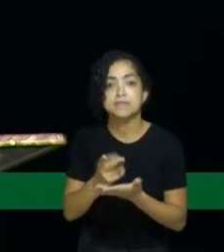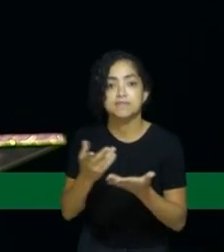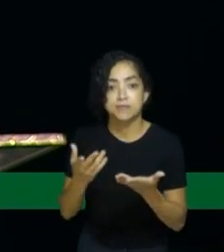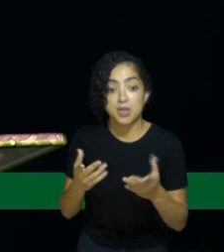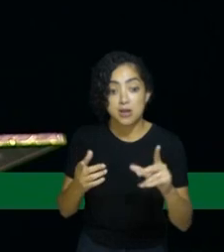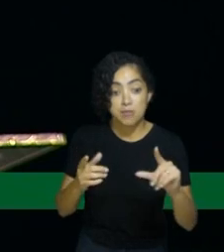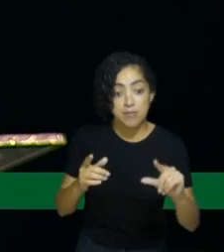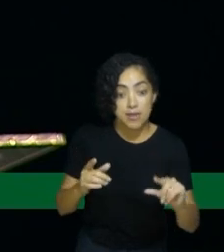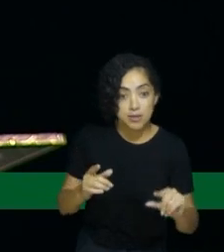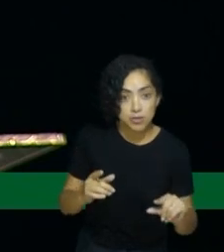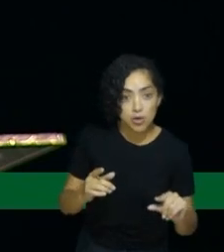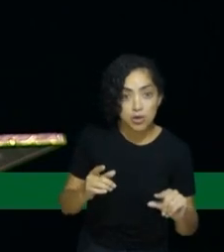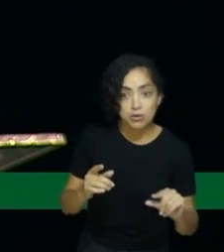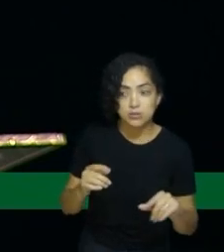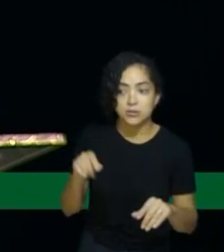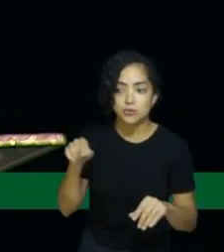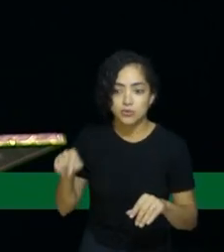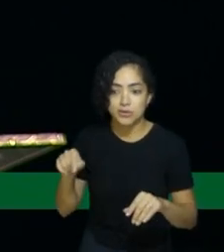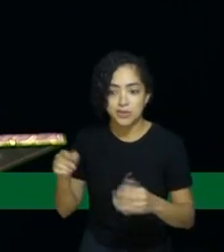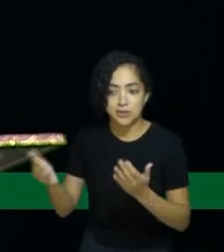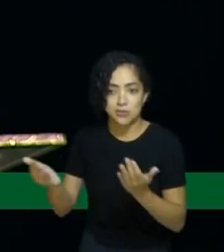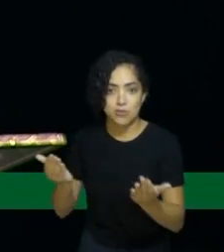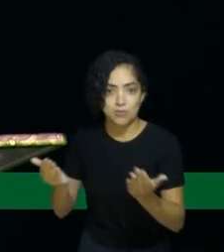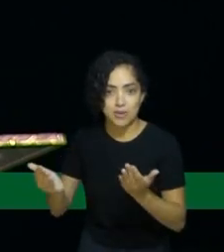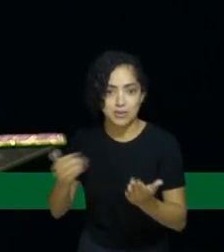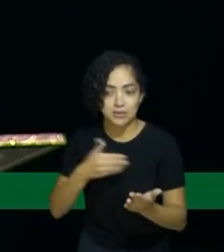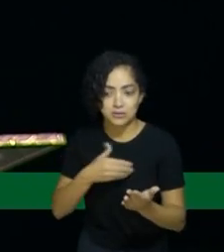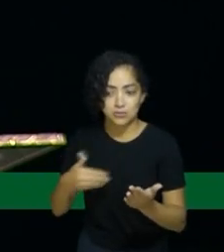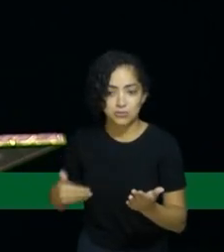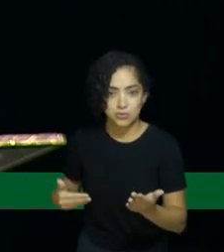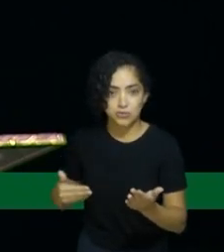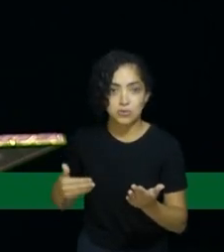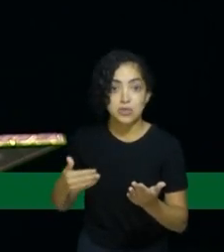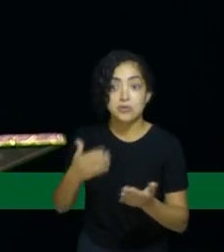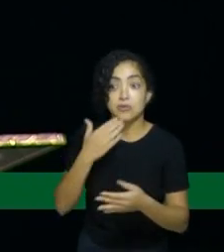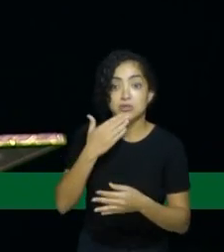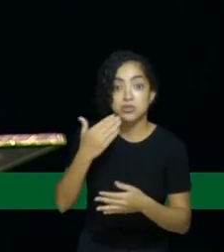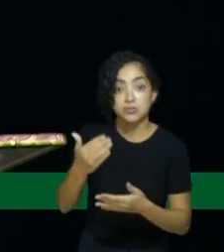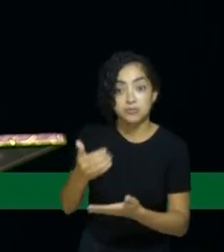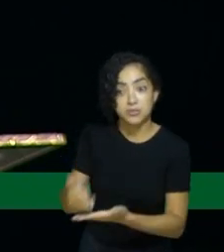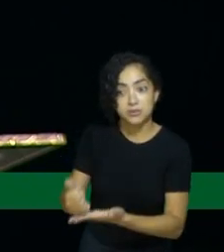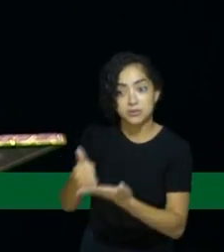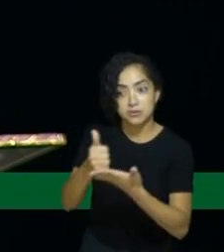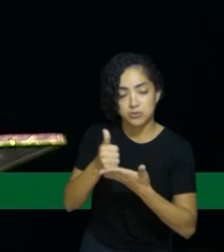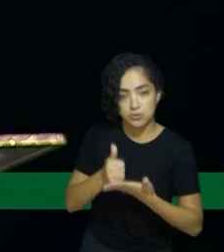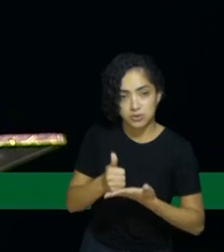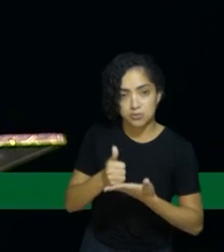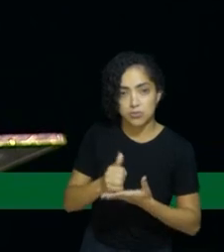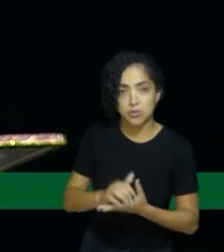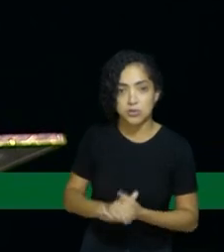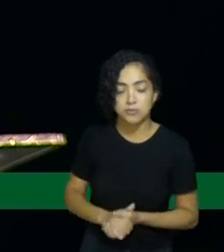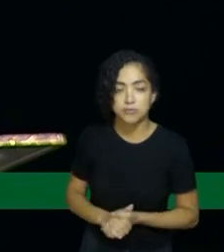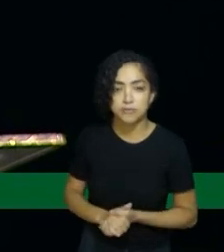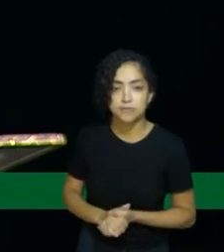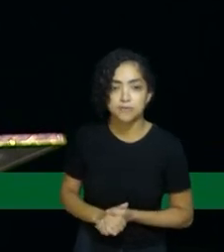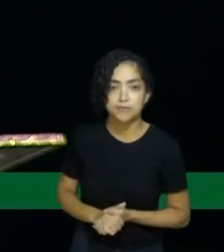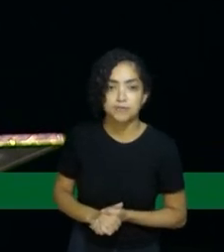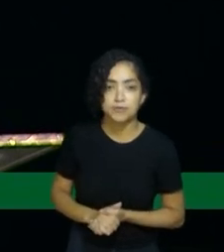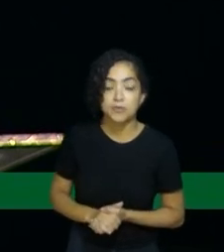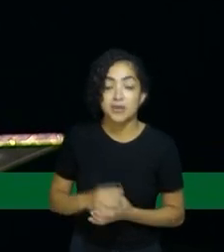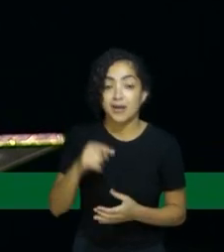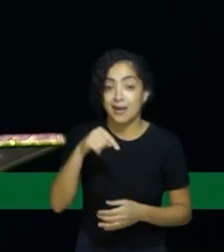oferecido pelo Estado e portanto Pedimos que que nos apoie em